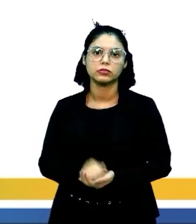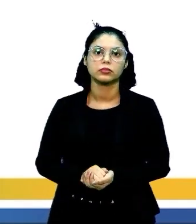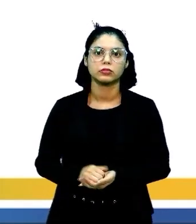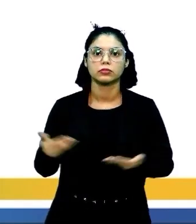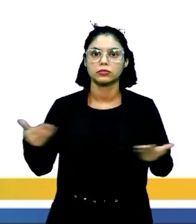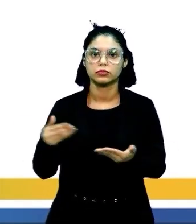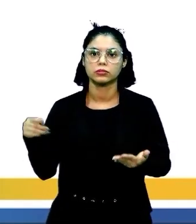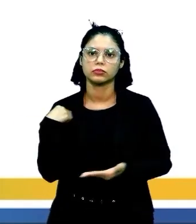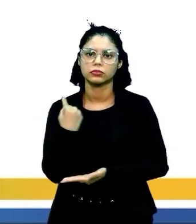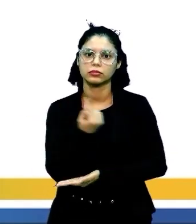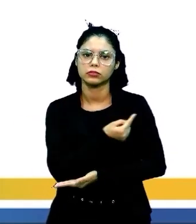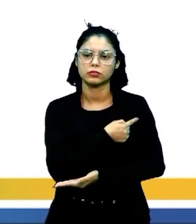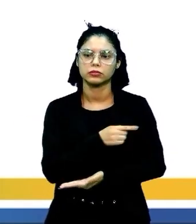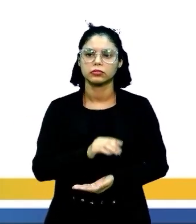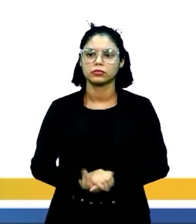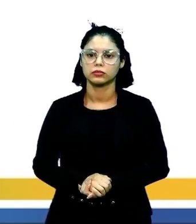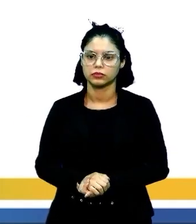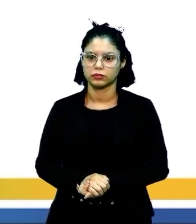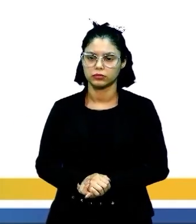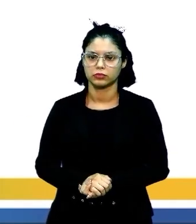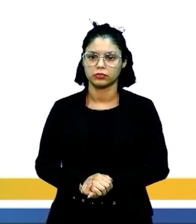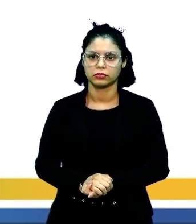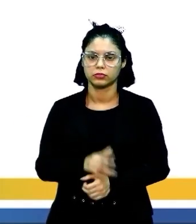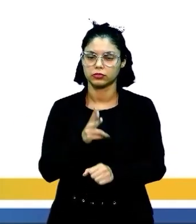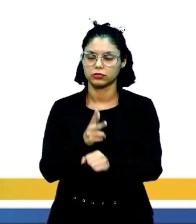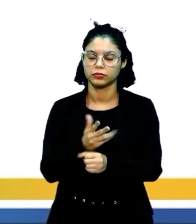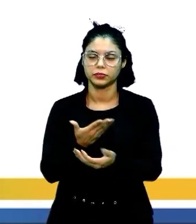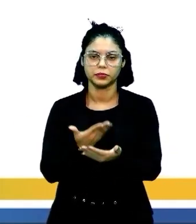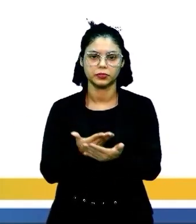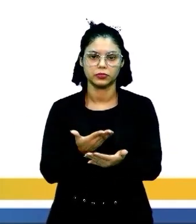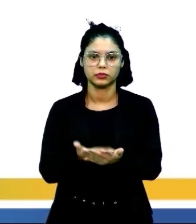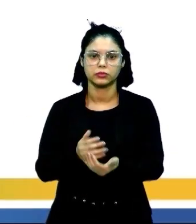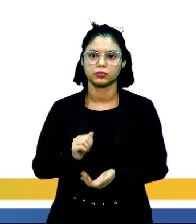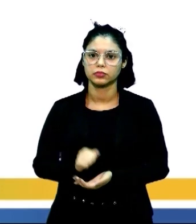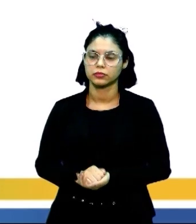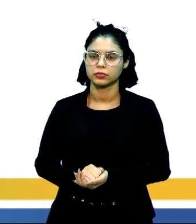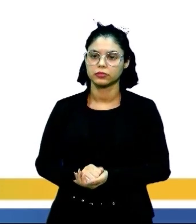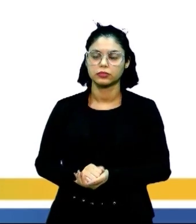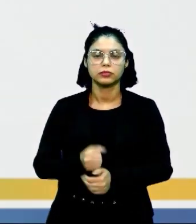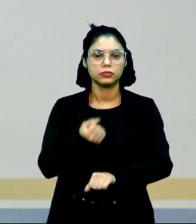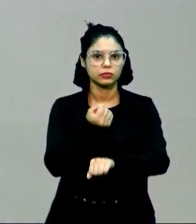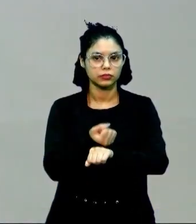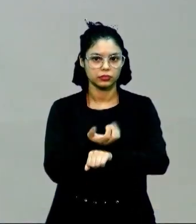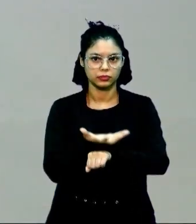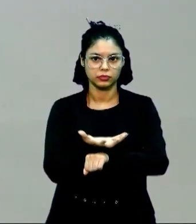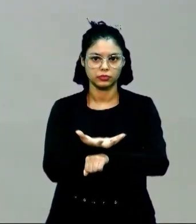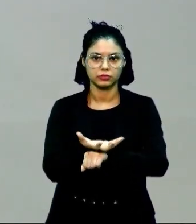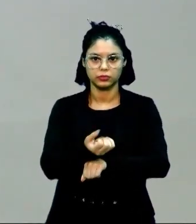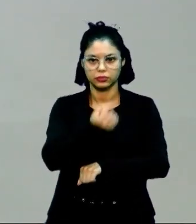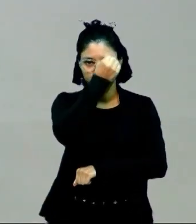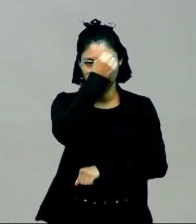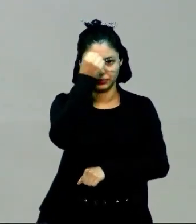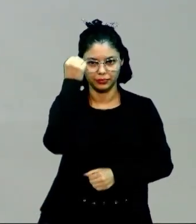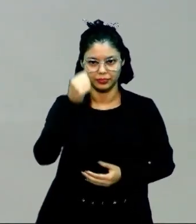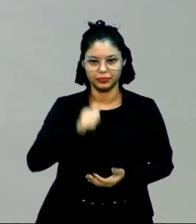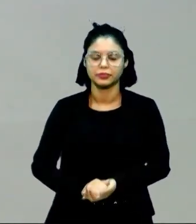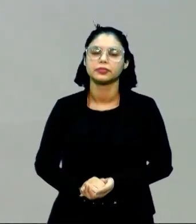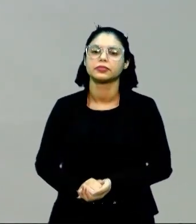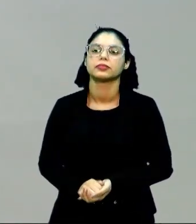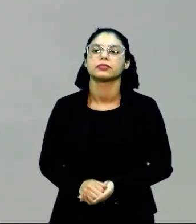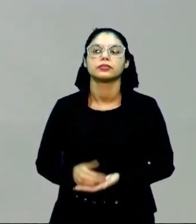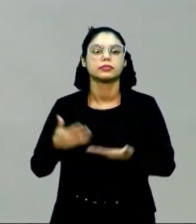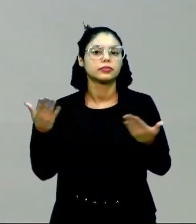e estou aqui para ministrar esta videoaula. E o nosso componente curricular é